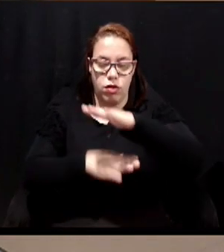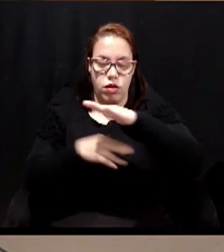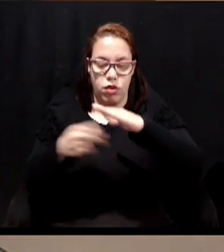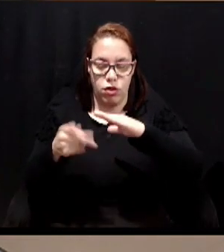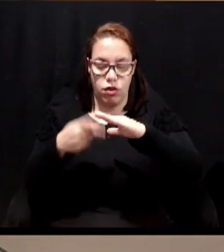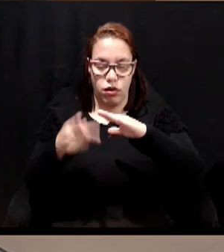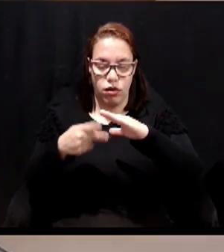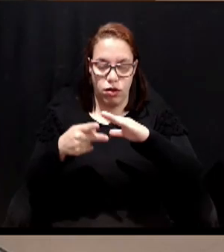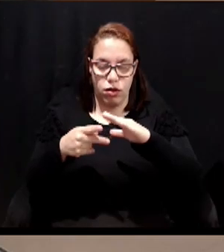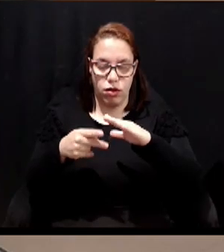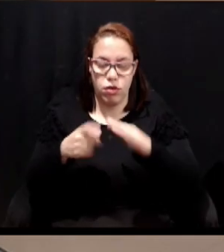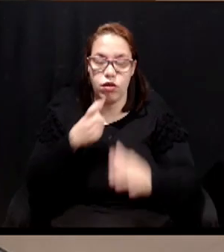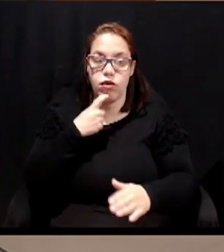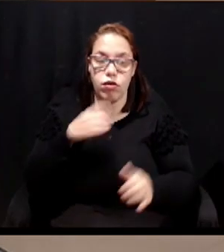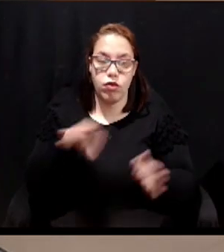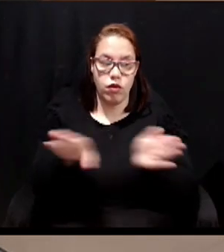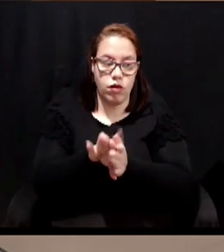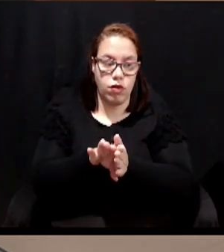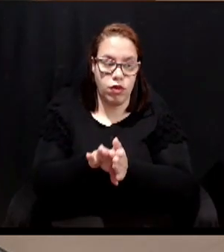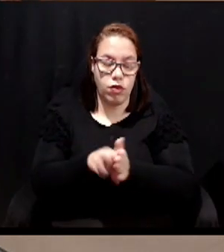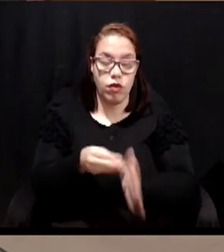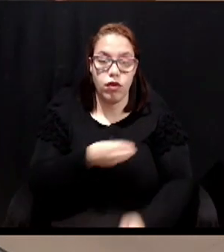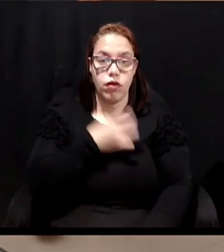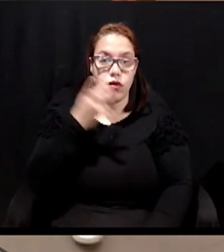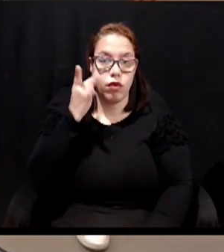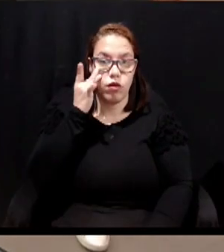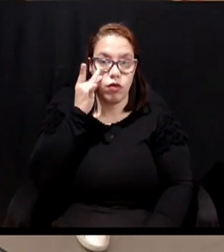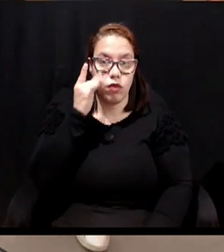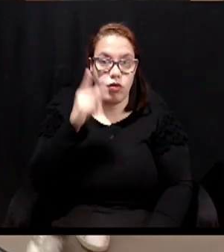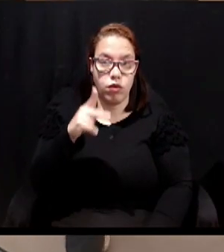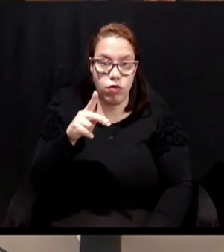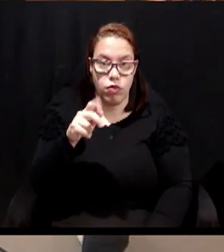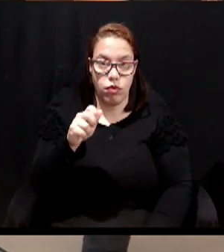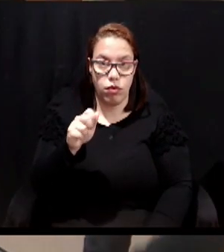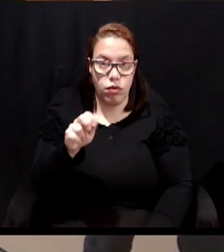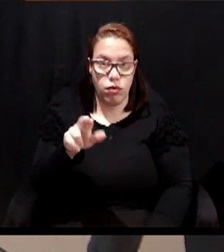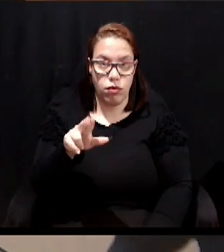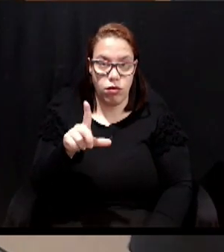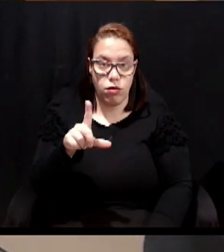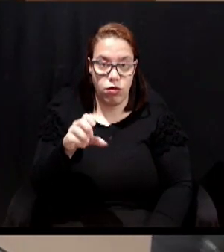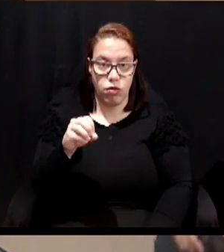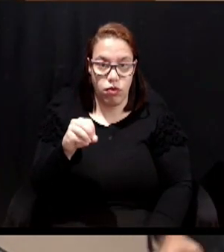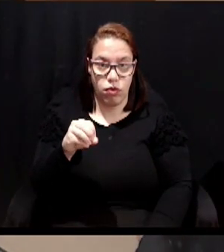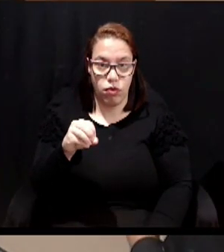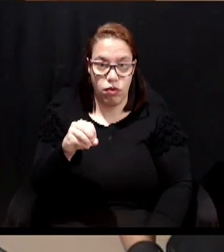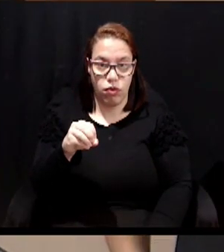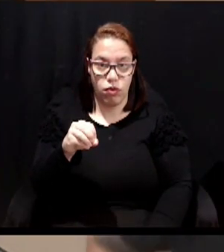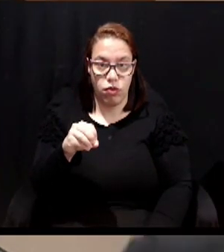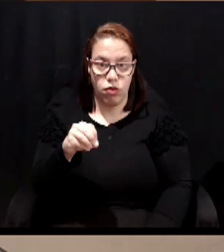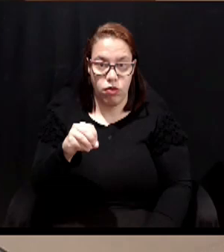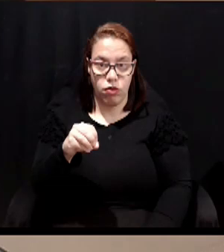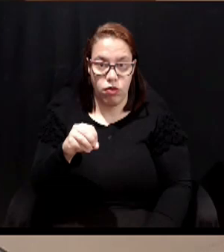chegou aqui com a presença do Paulo também, que ele é